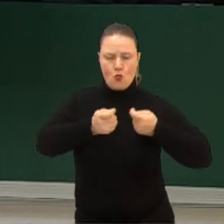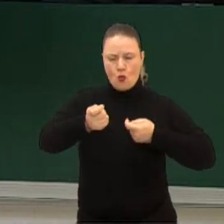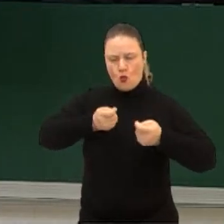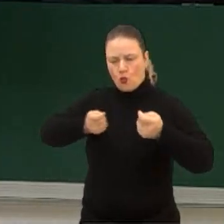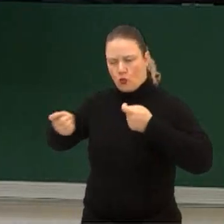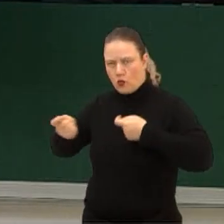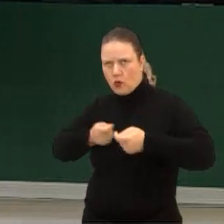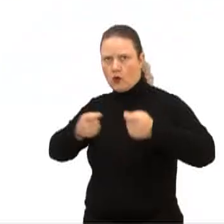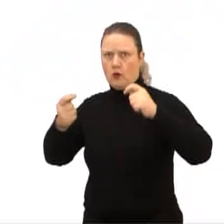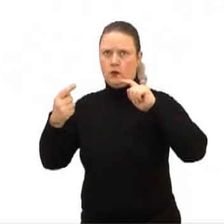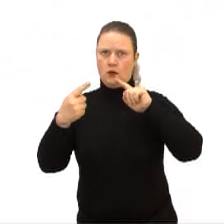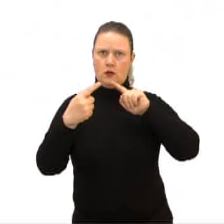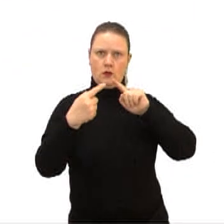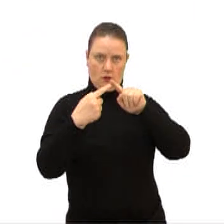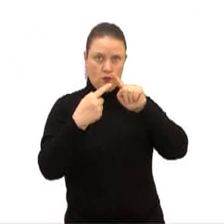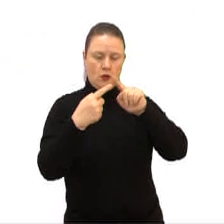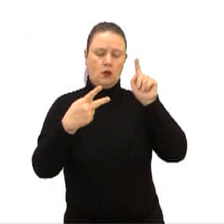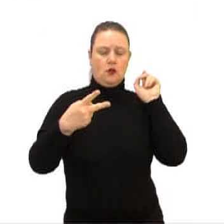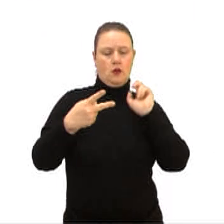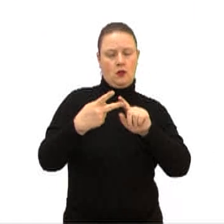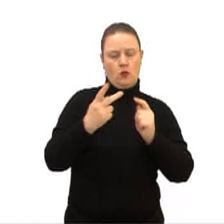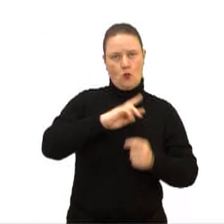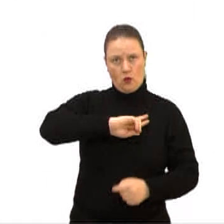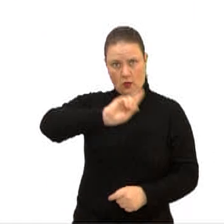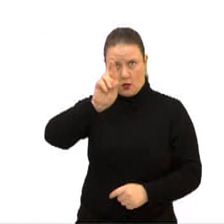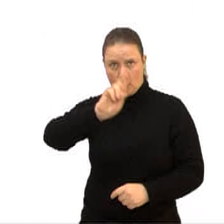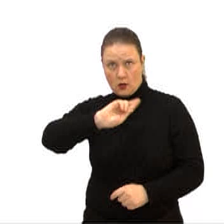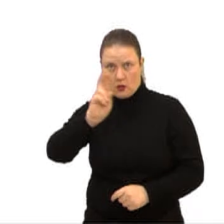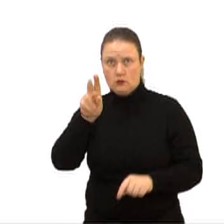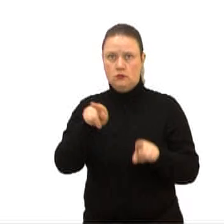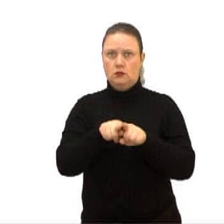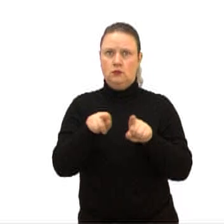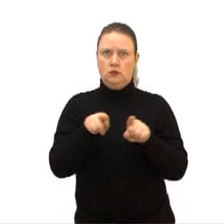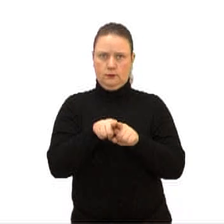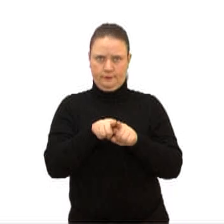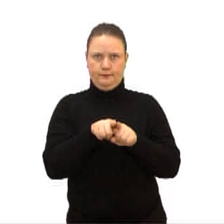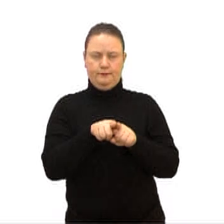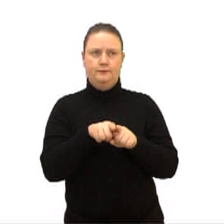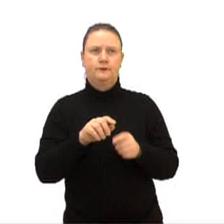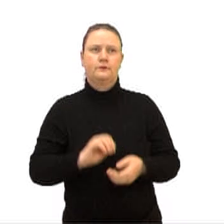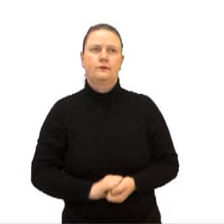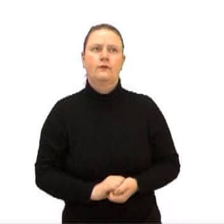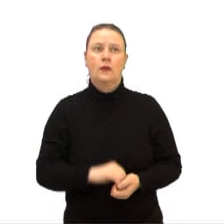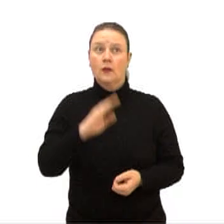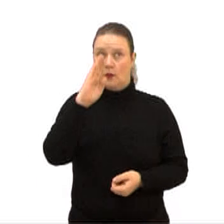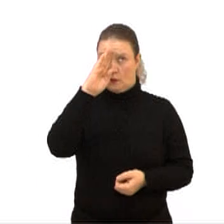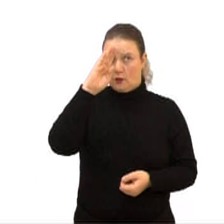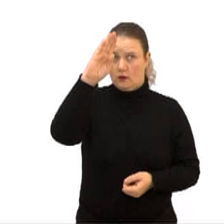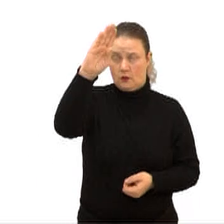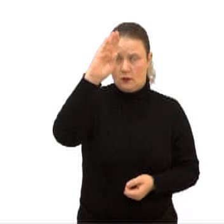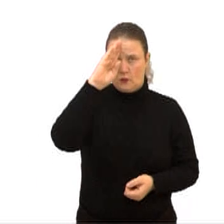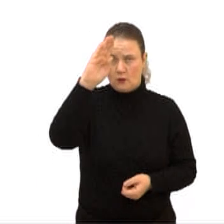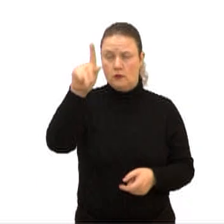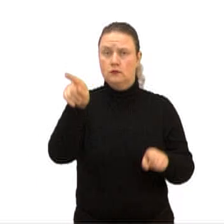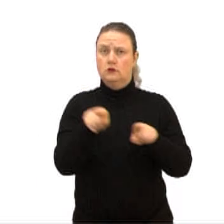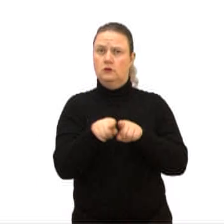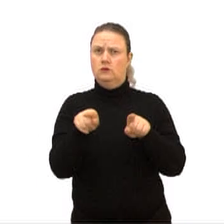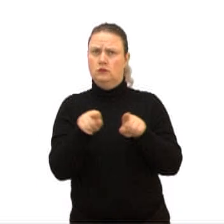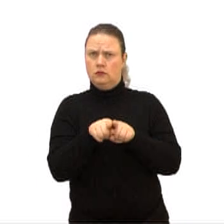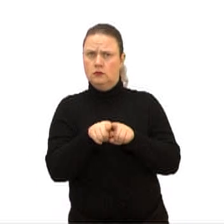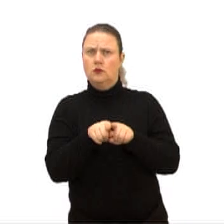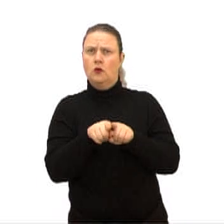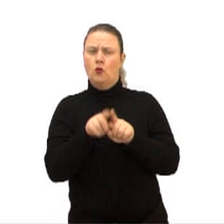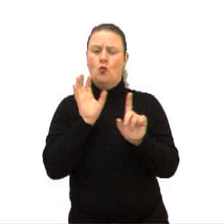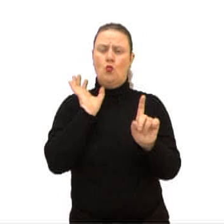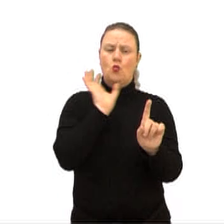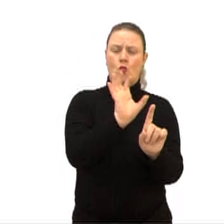e religiosa do colonizador, principalmente espanhol. Dentro disso, já até por ser a influência